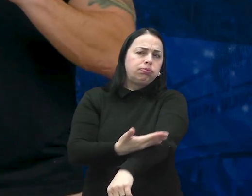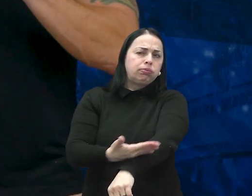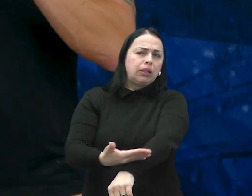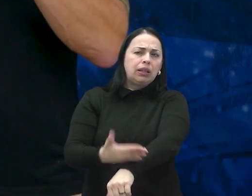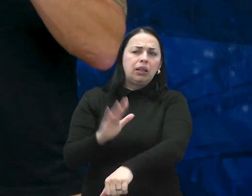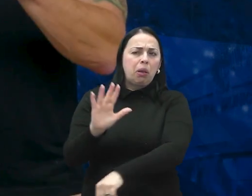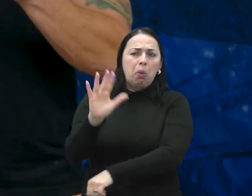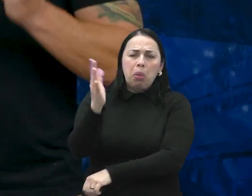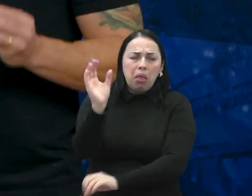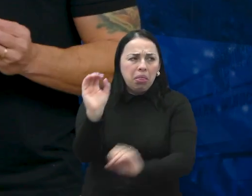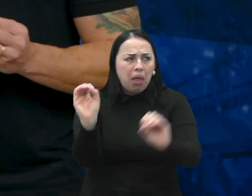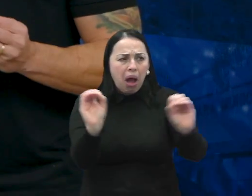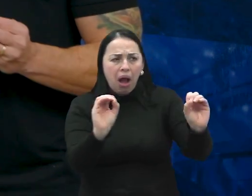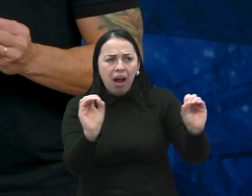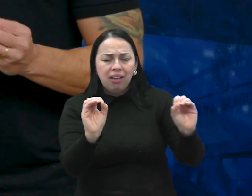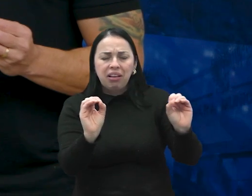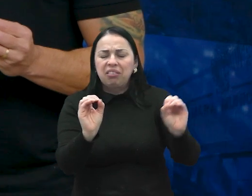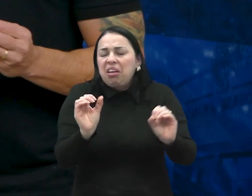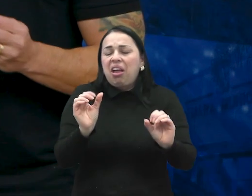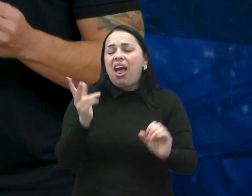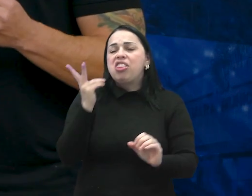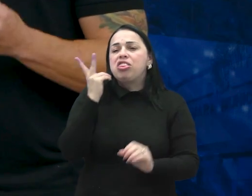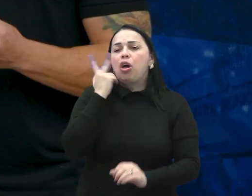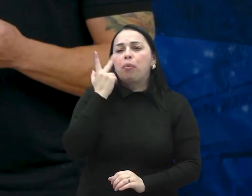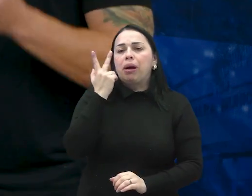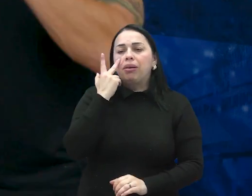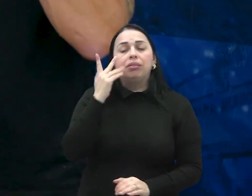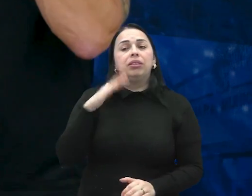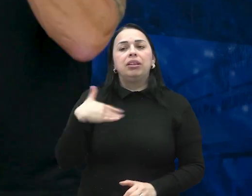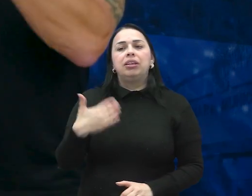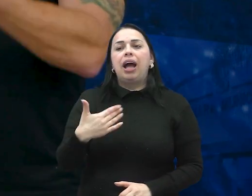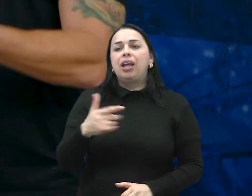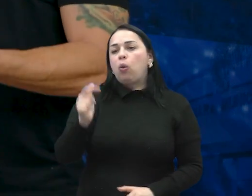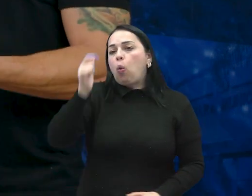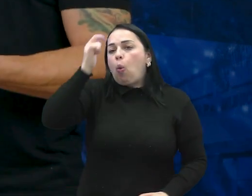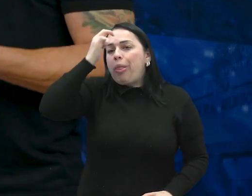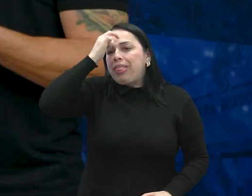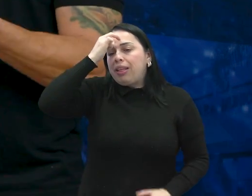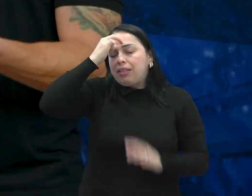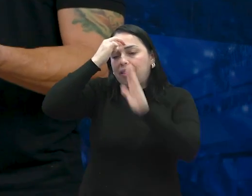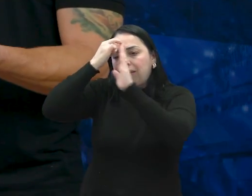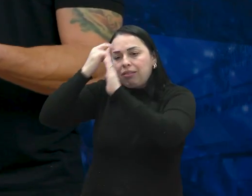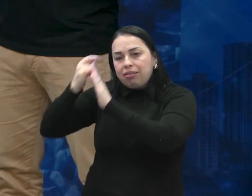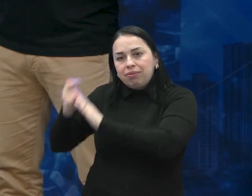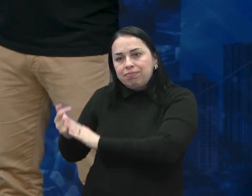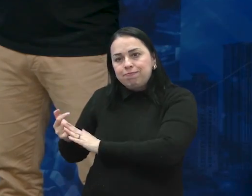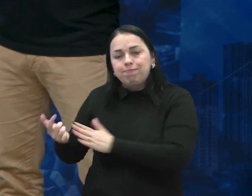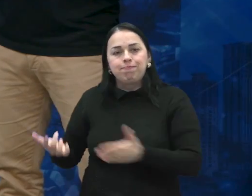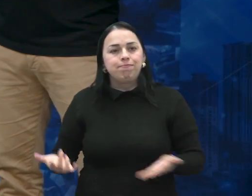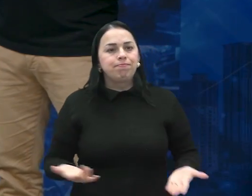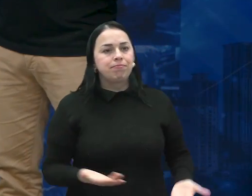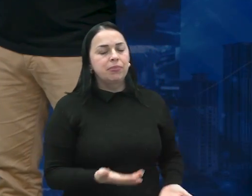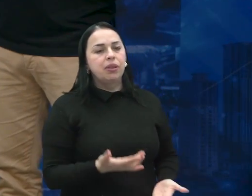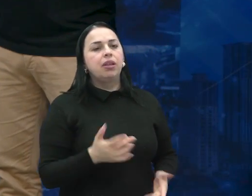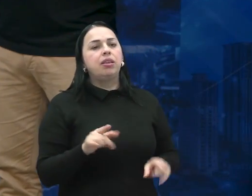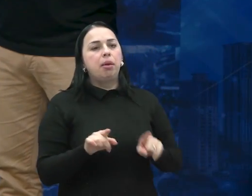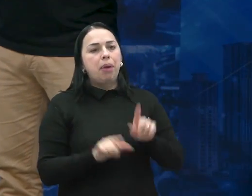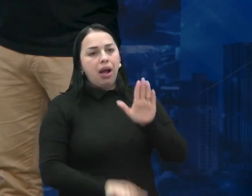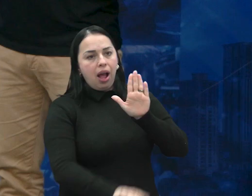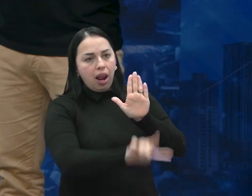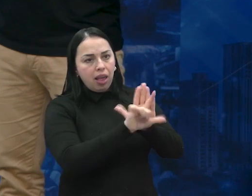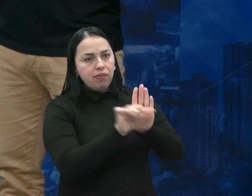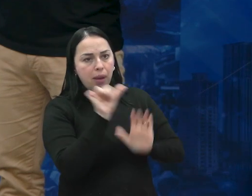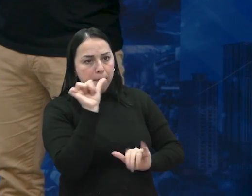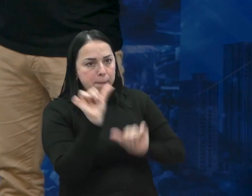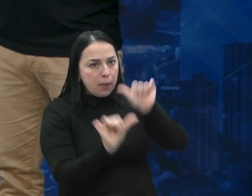que nada acontece quando eu bebo e dirijo, não gera essa consciência de que aquilo é perigoso. Vai ter mudanças também,